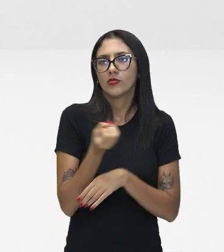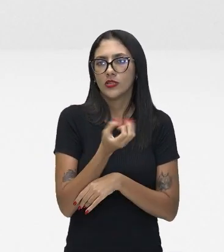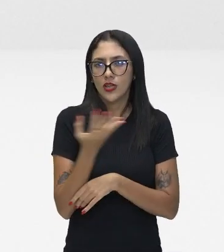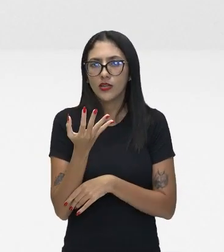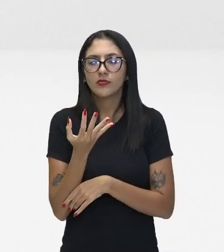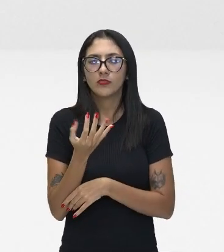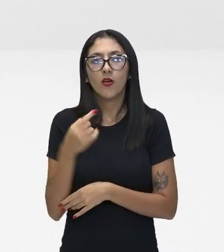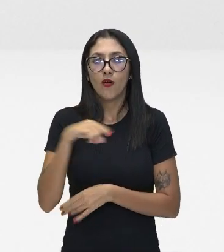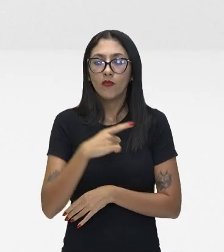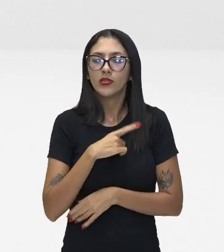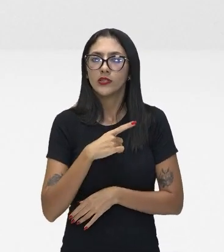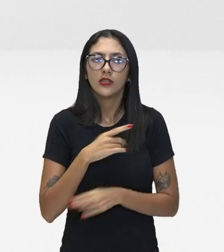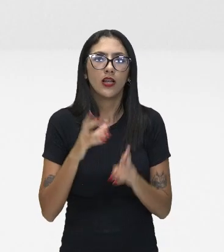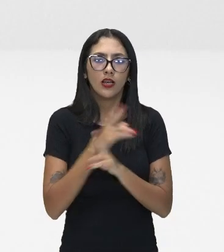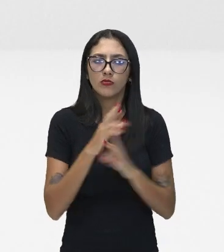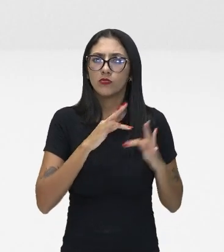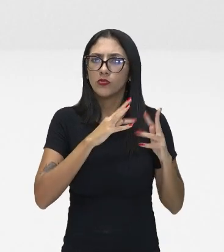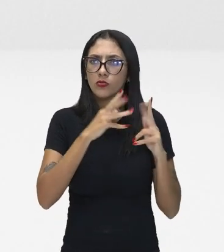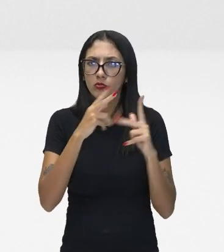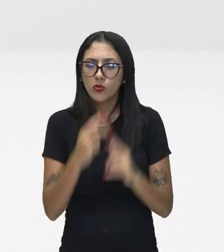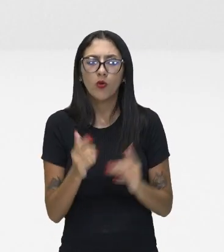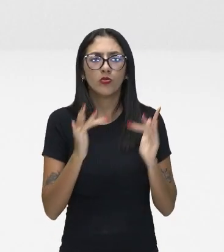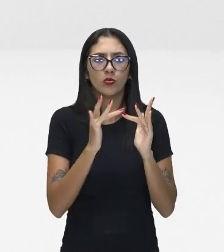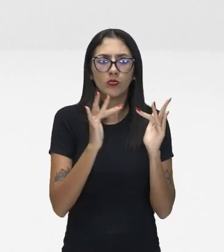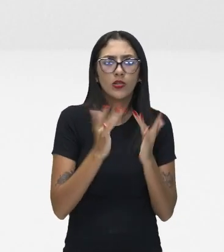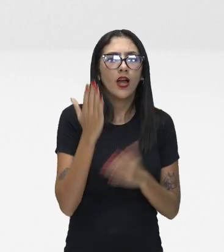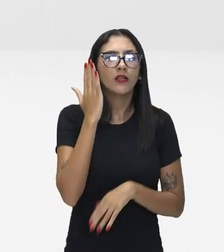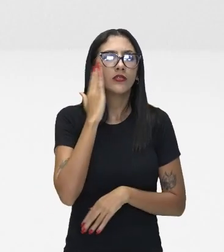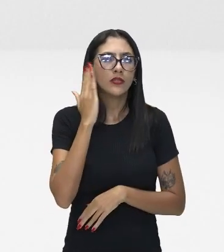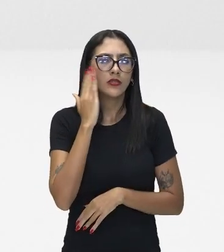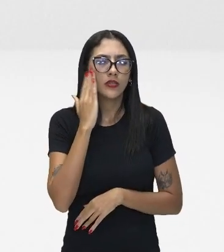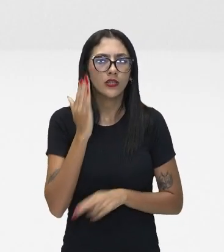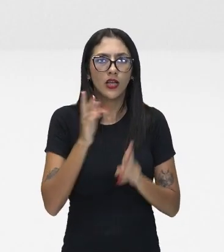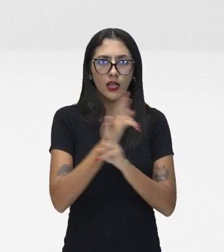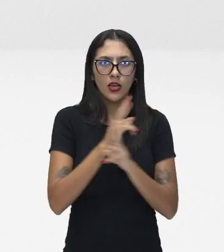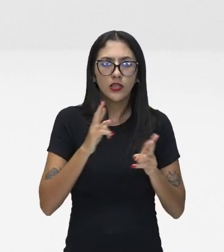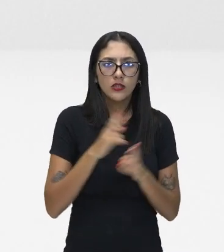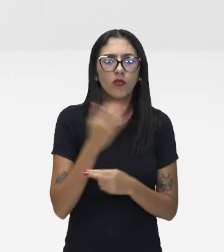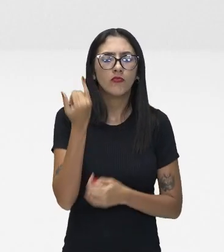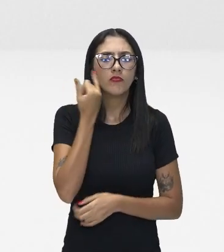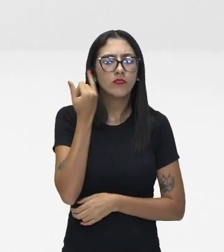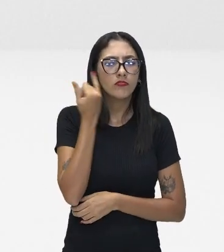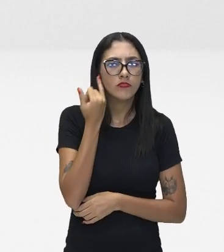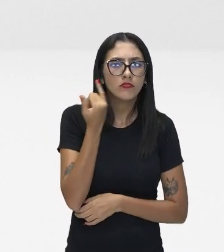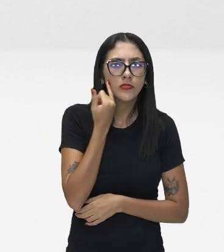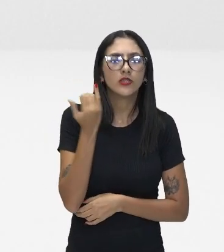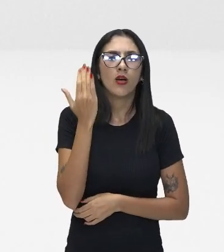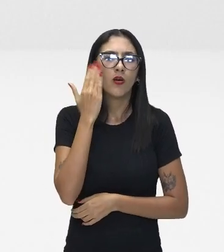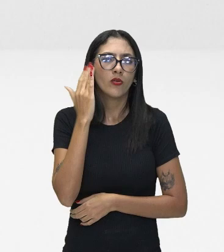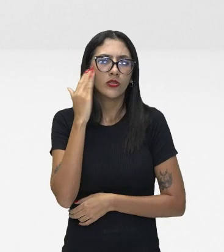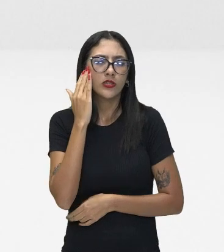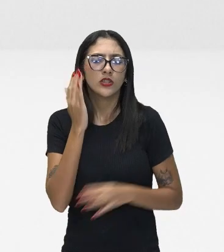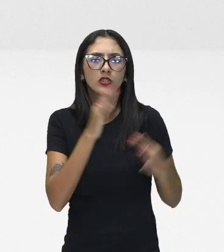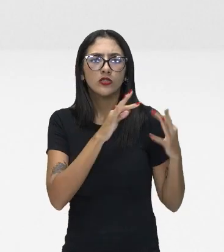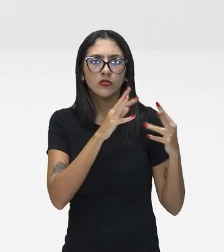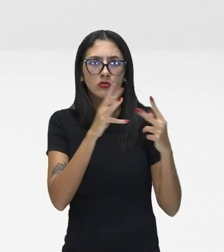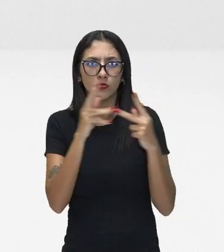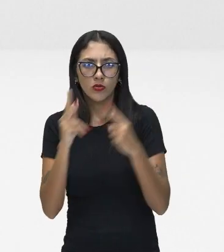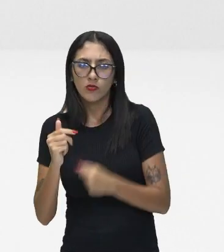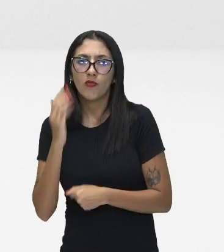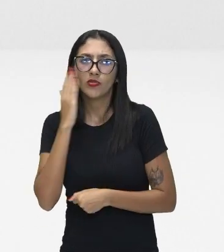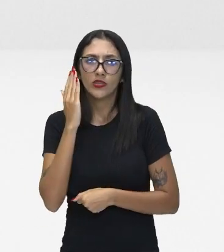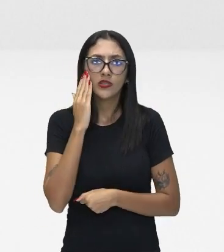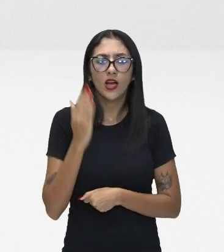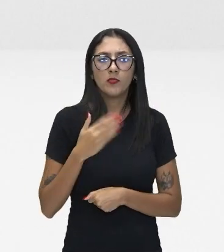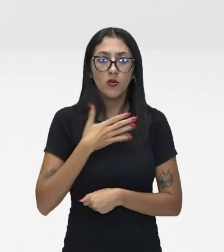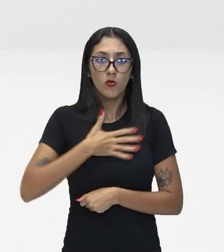está atendendo a todos os seus clientes, você está satisfazendo, você está escutando o seu cliente, você sabe quem são